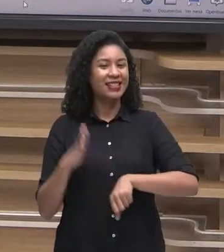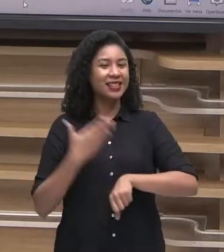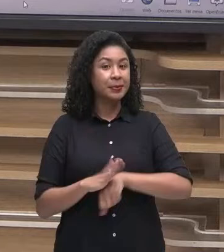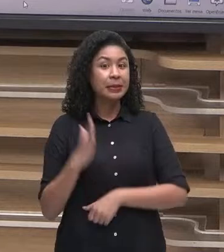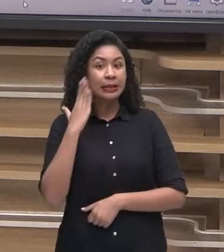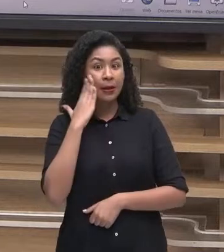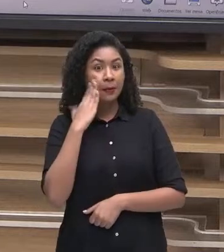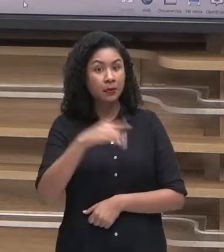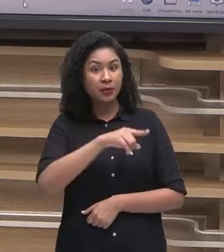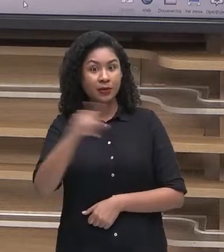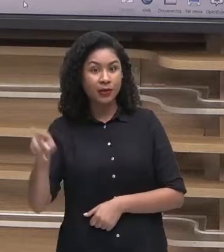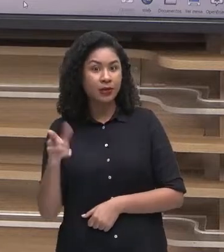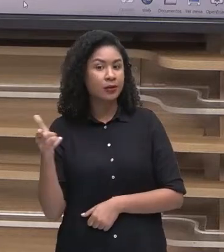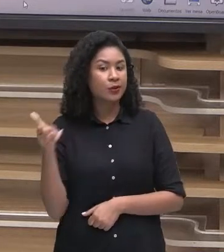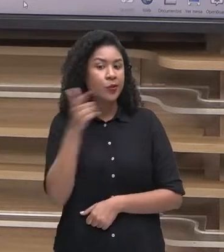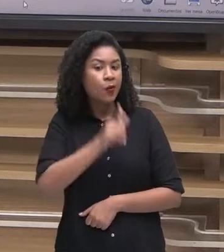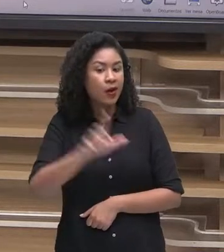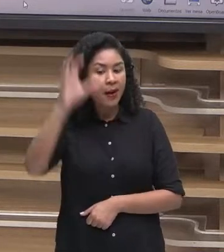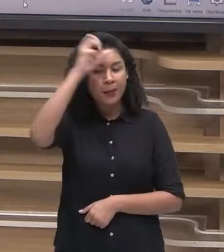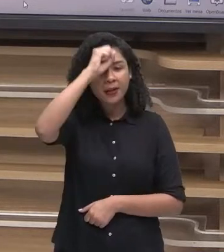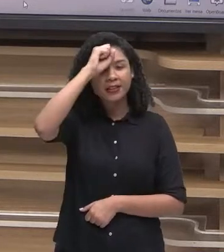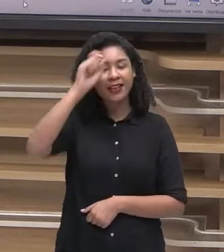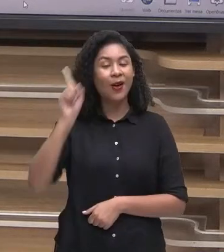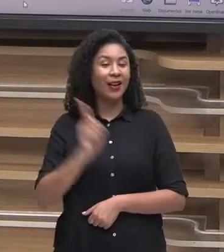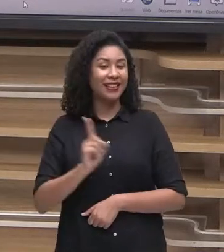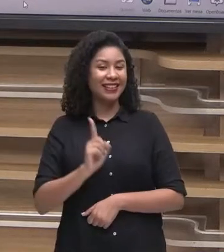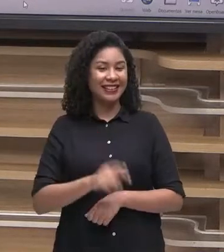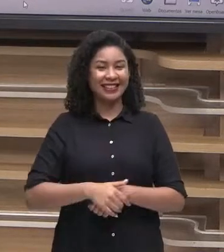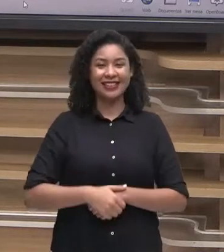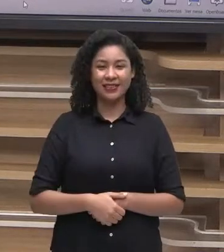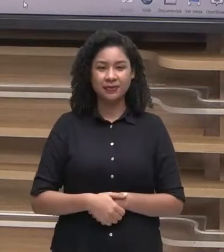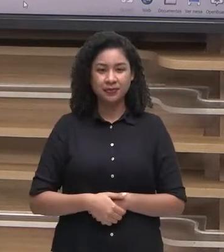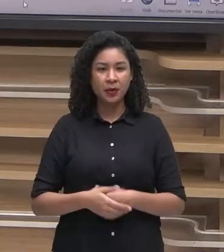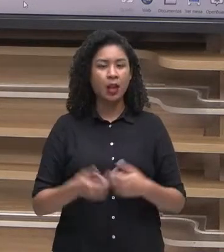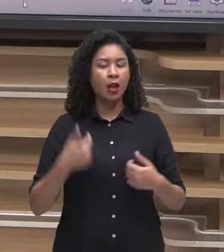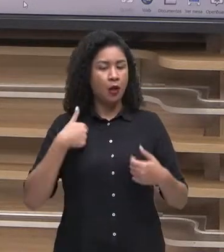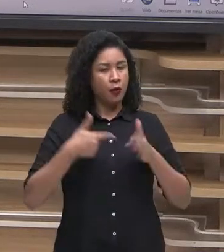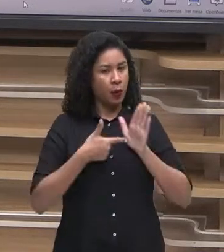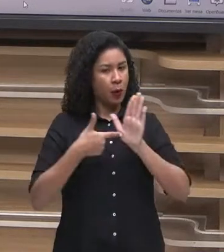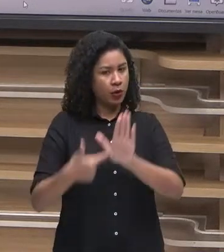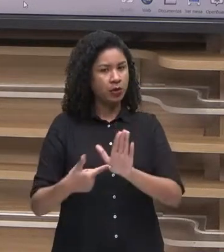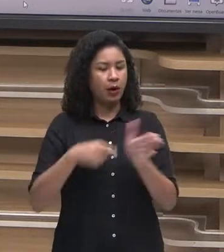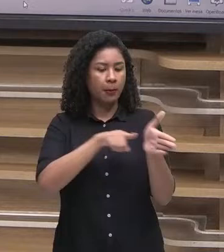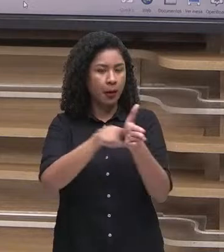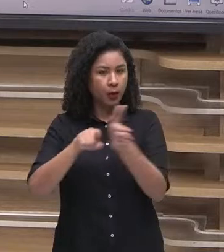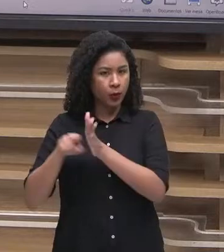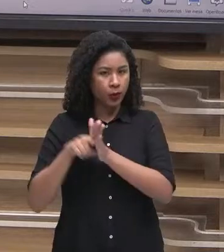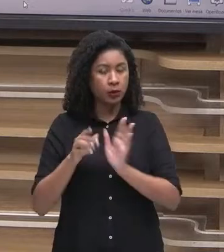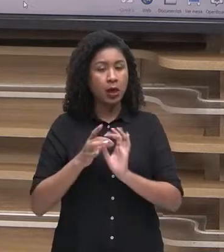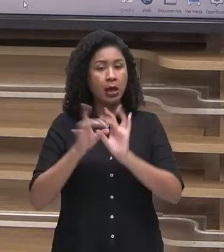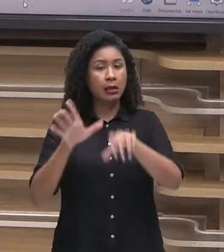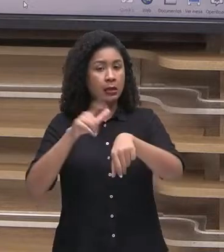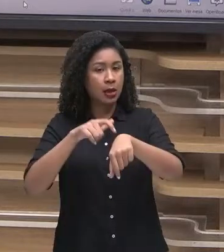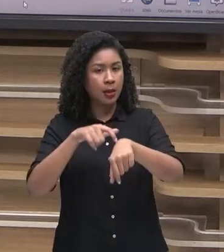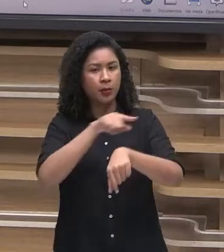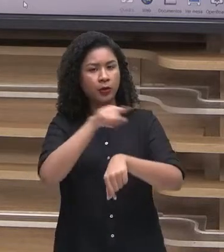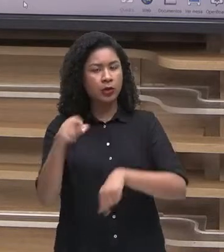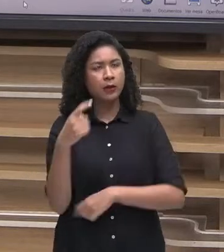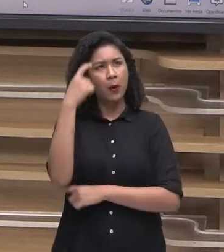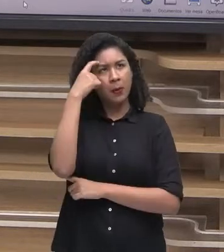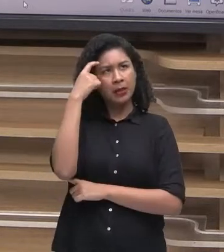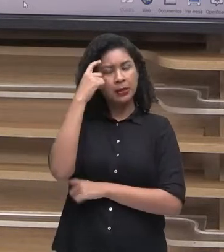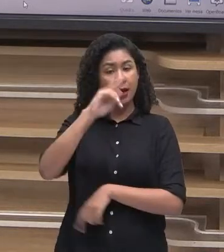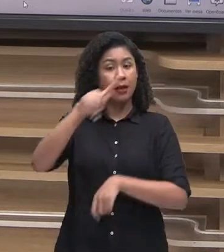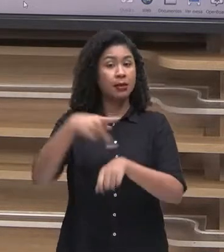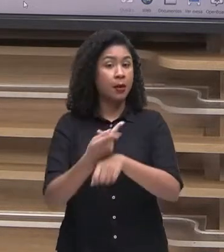assimilar o conteúdo. Vou passar algumas questões para vocês, vou dar um tempinho de vocês refletirem e responderem no chat para mim, e daqui a pouco a